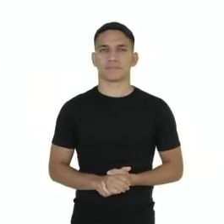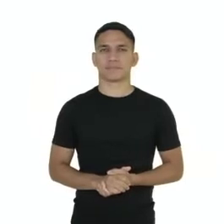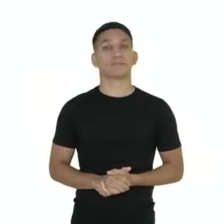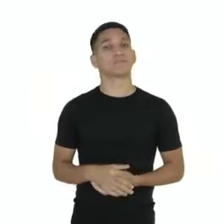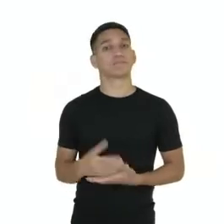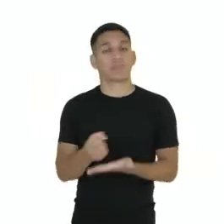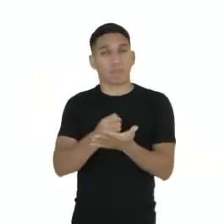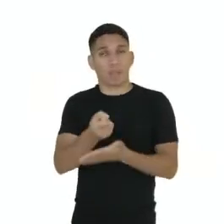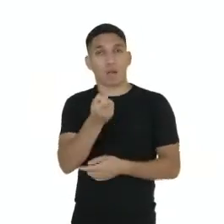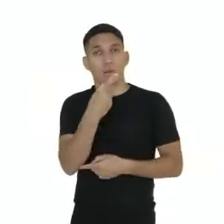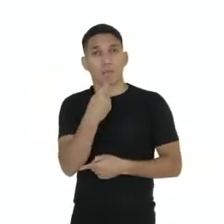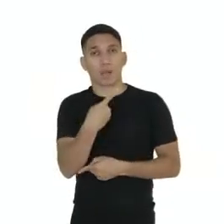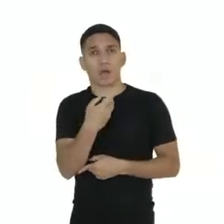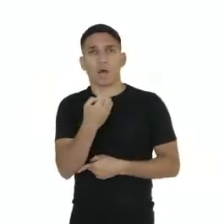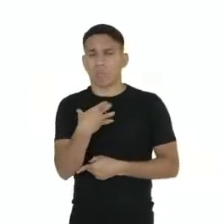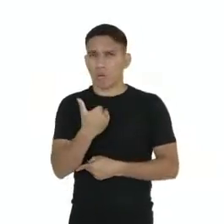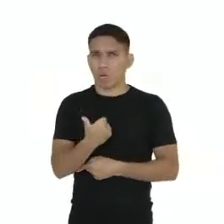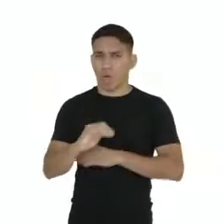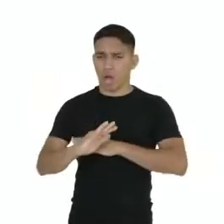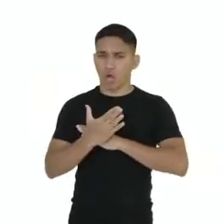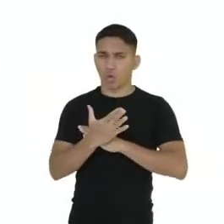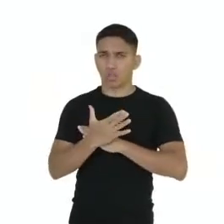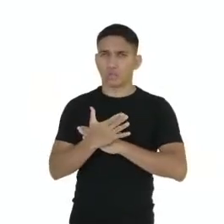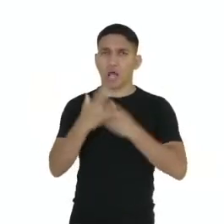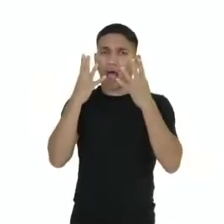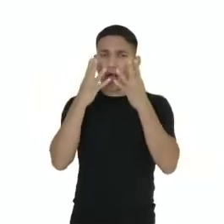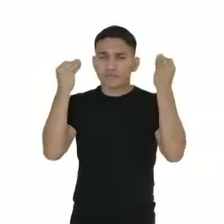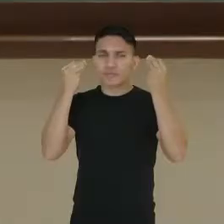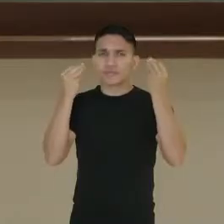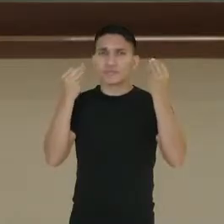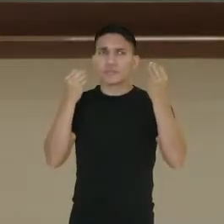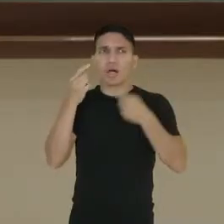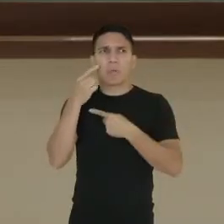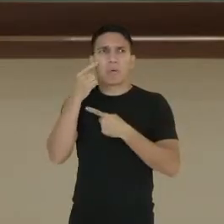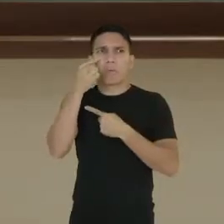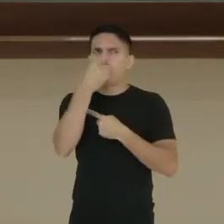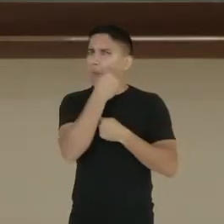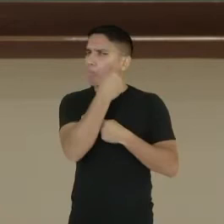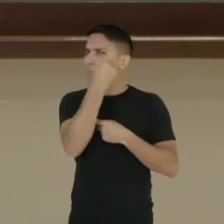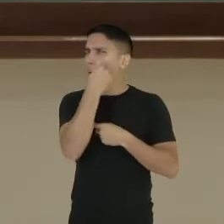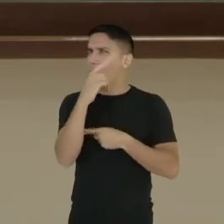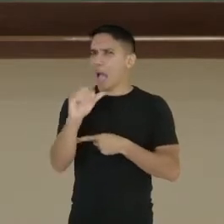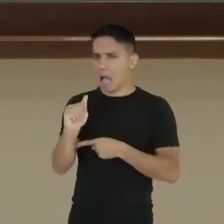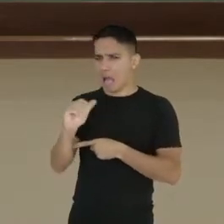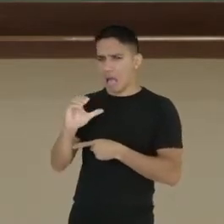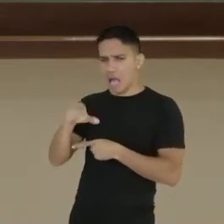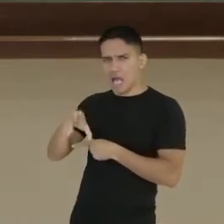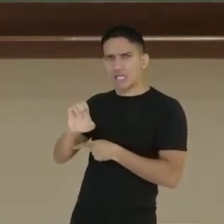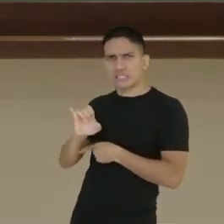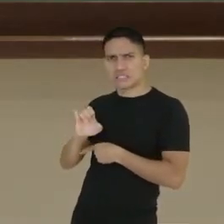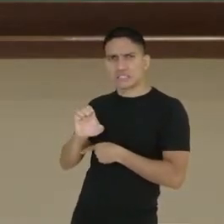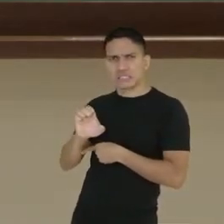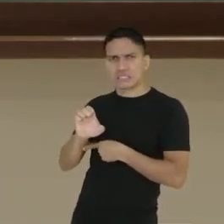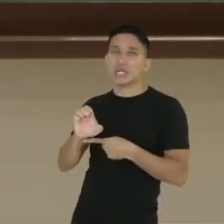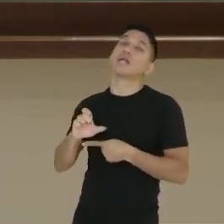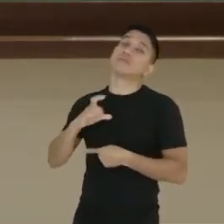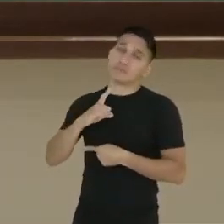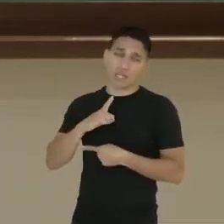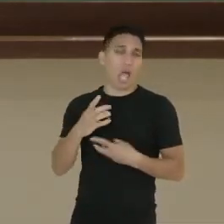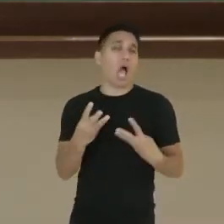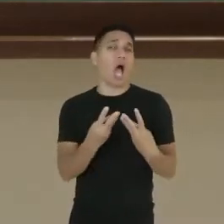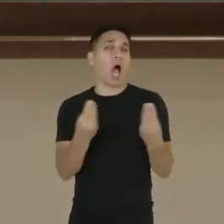A pílula faz bem para acne? Sim. Existem alguns benefícios que vão além da contracepção,